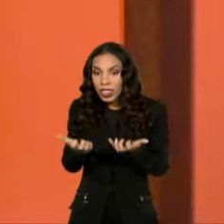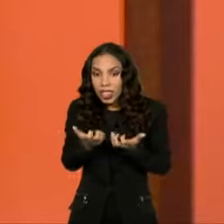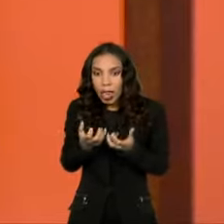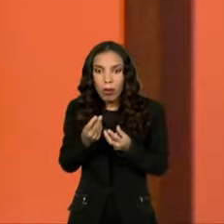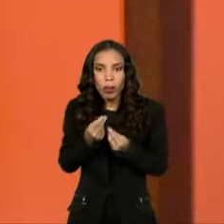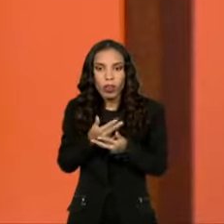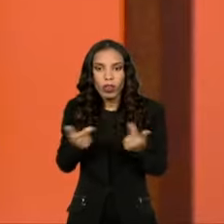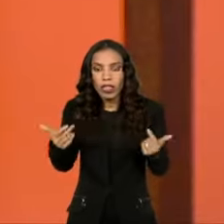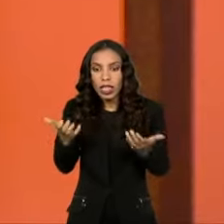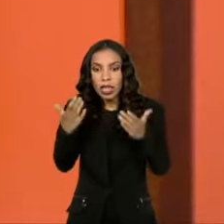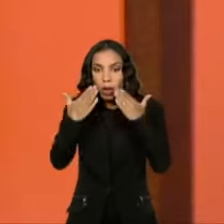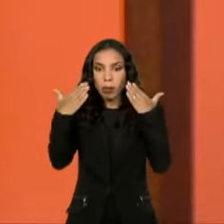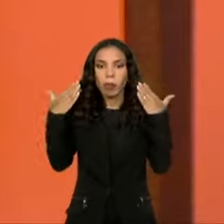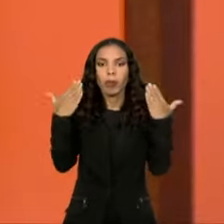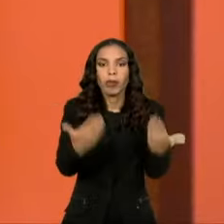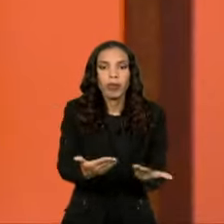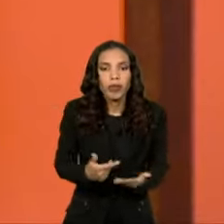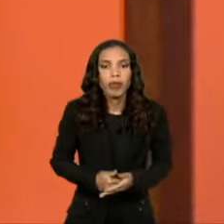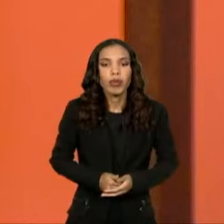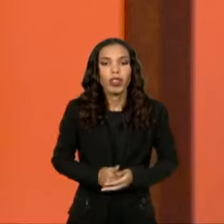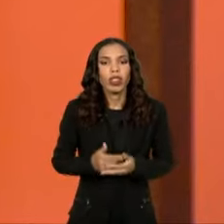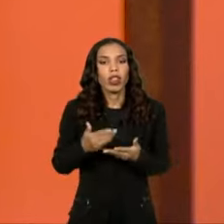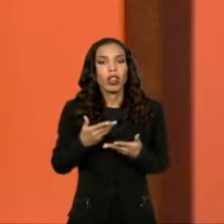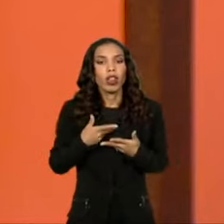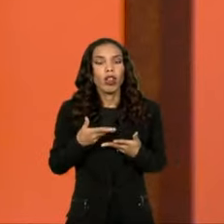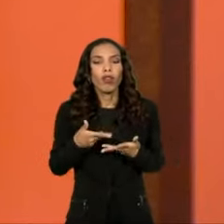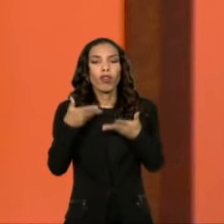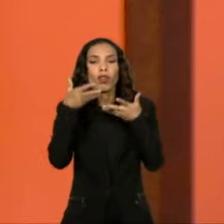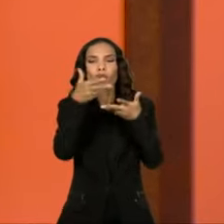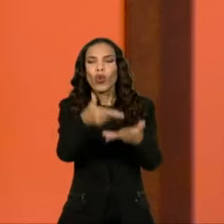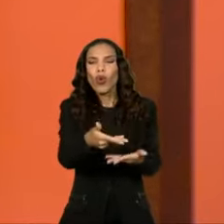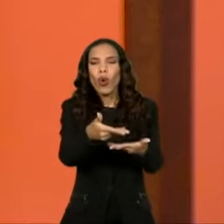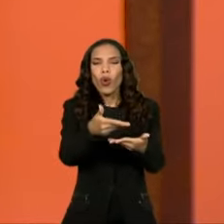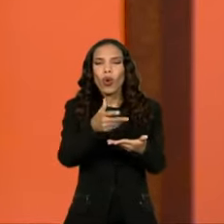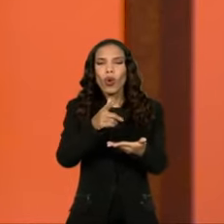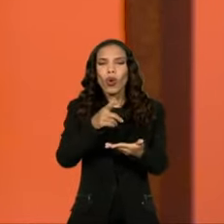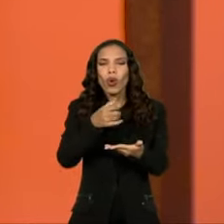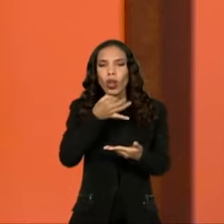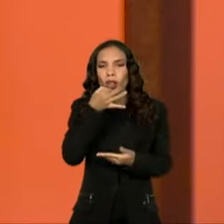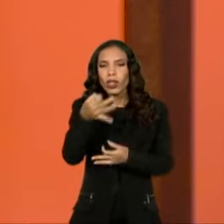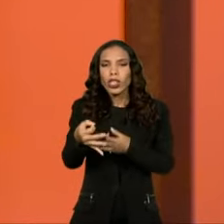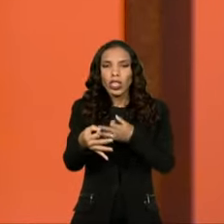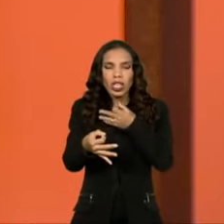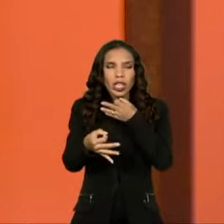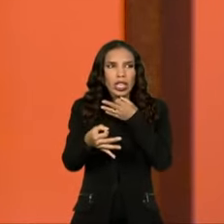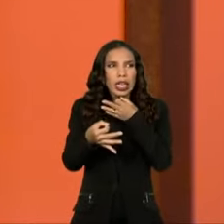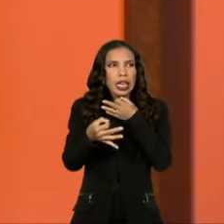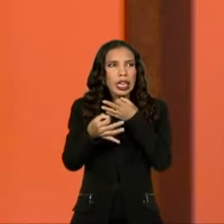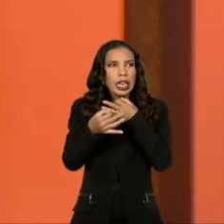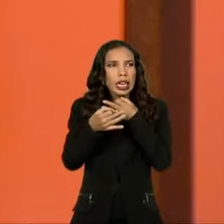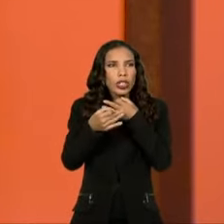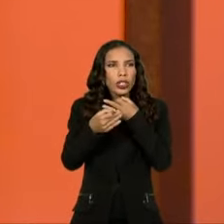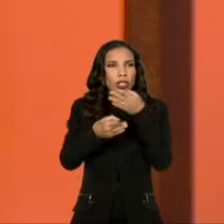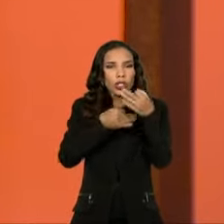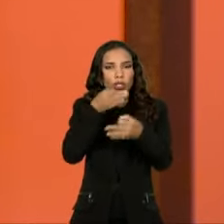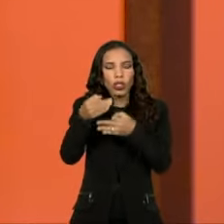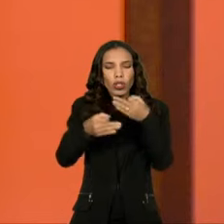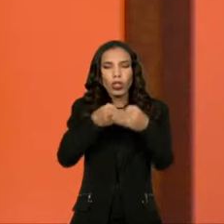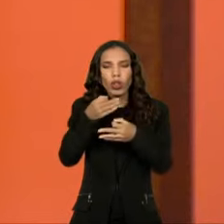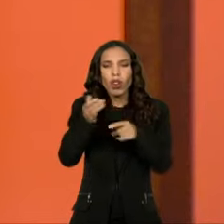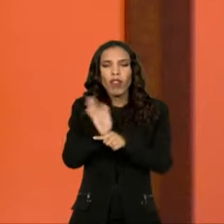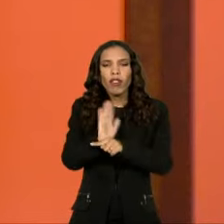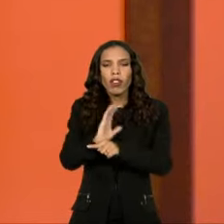quer mostrar, né? Aí eu lembro que eu fui convidada num programa e eu fiz uma crítica do filme do Carlos